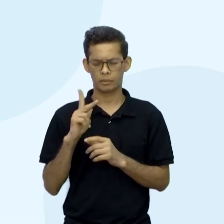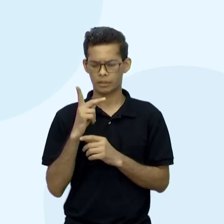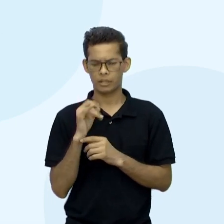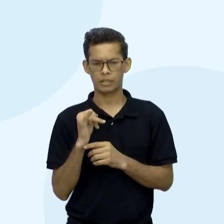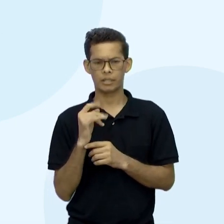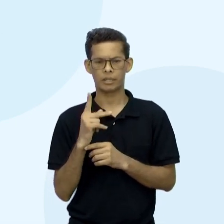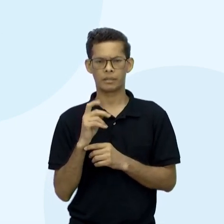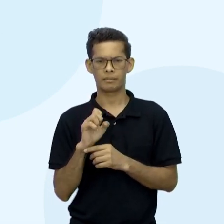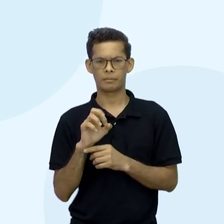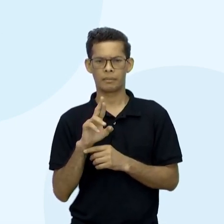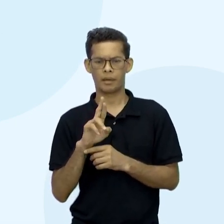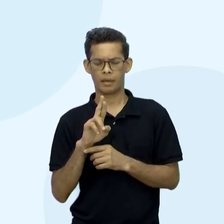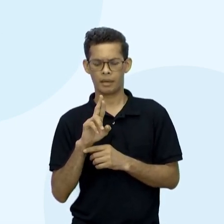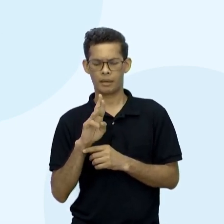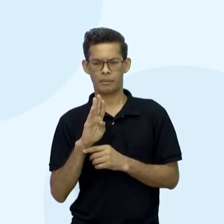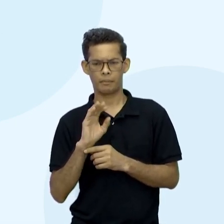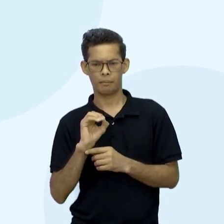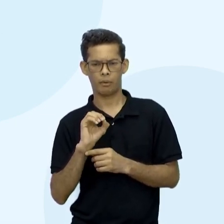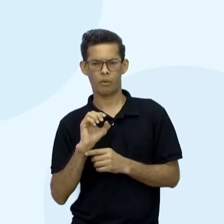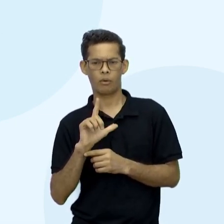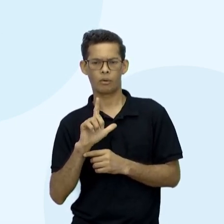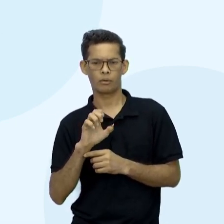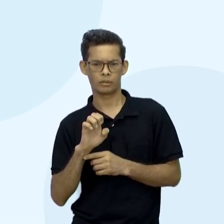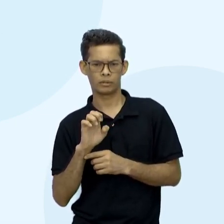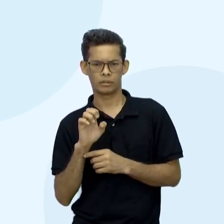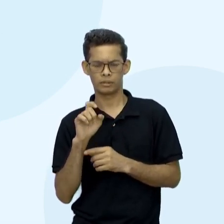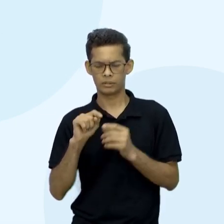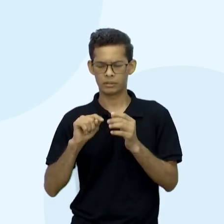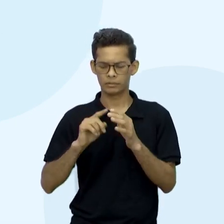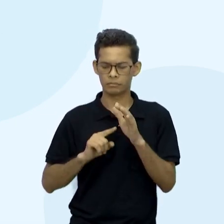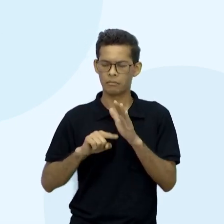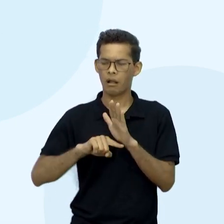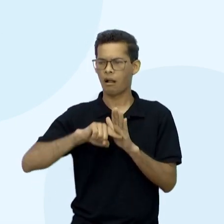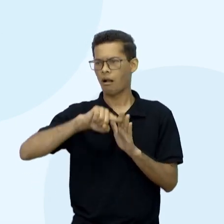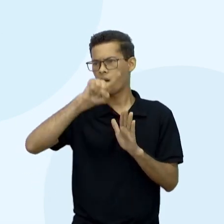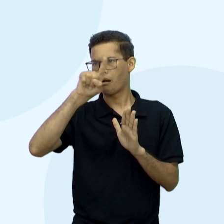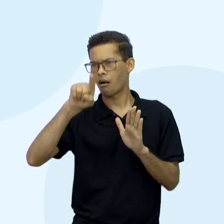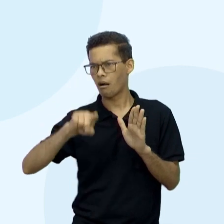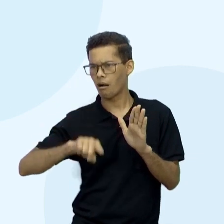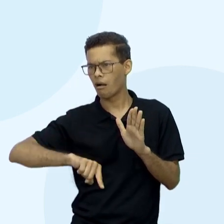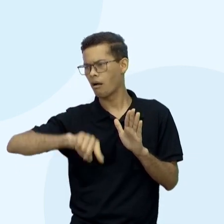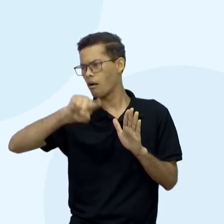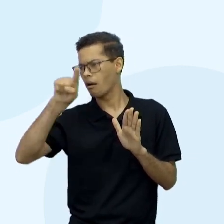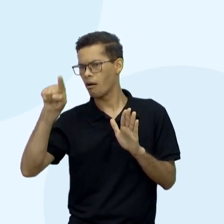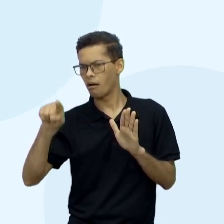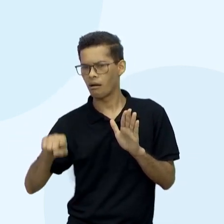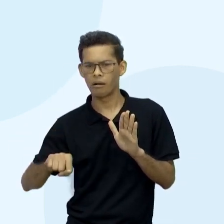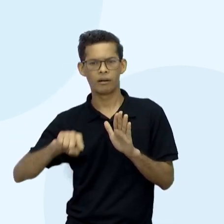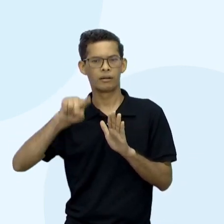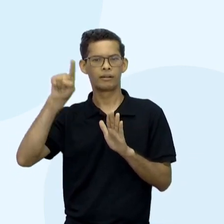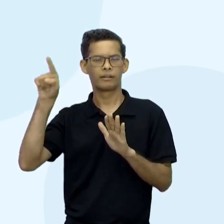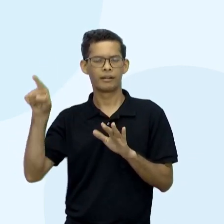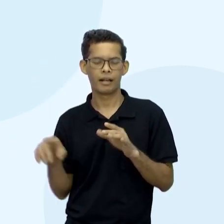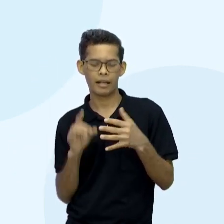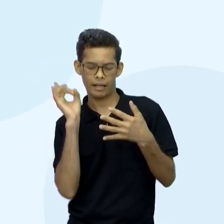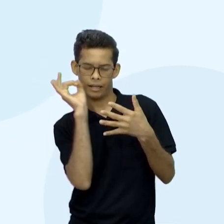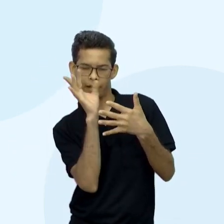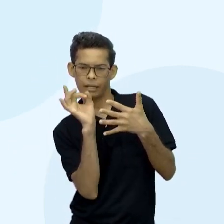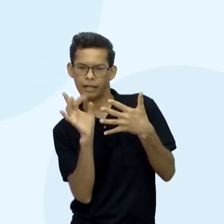hipérbole, né, assim, ó, né, as hipérbole. Cada hipérbole dessa aqui quer dizer um alvo que estava ali, né, era um alvo que estava